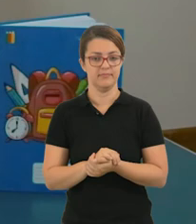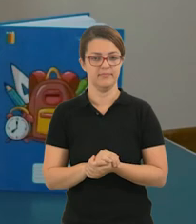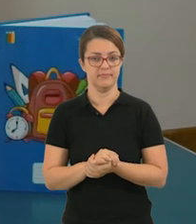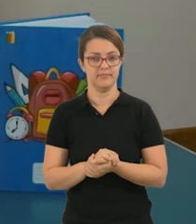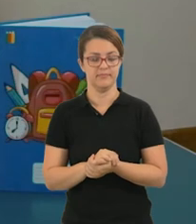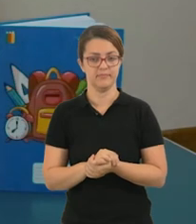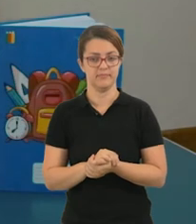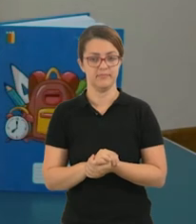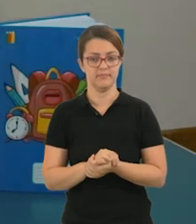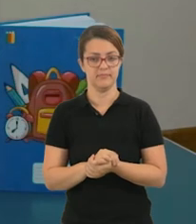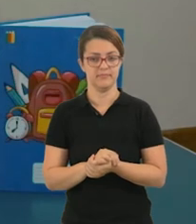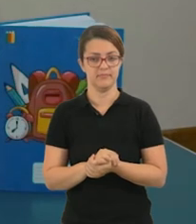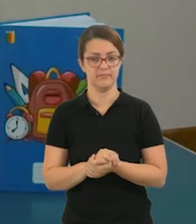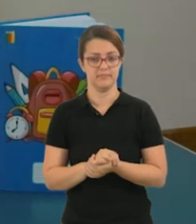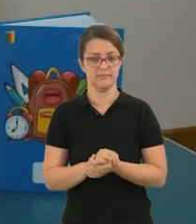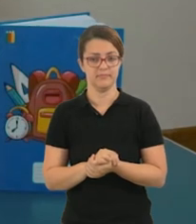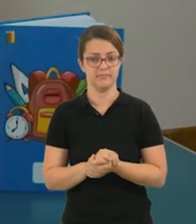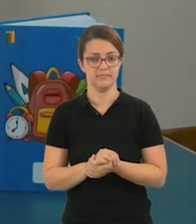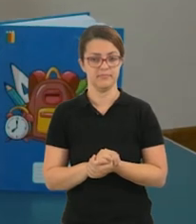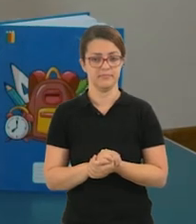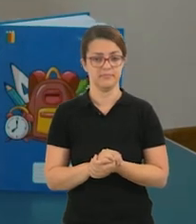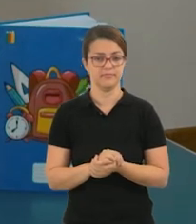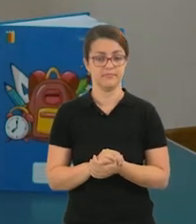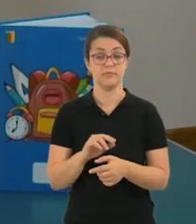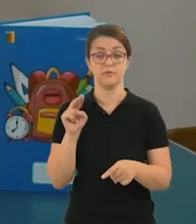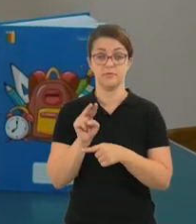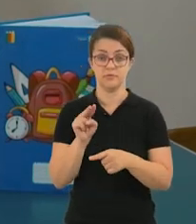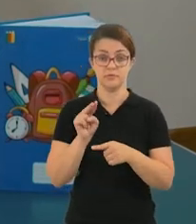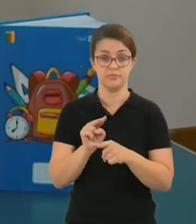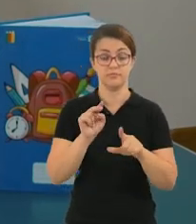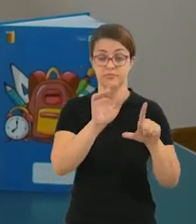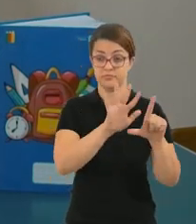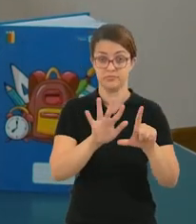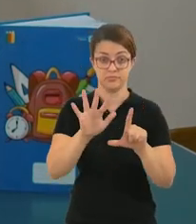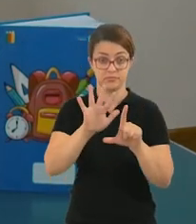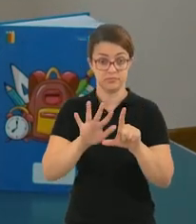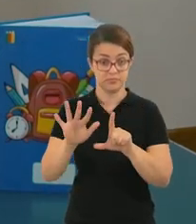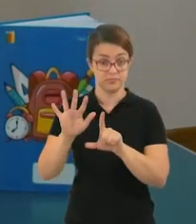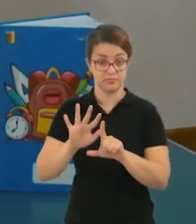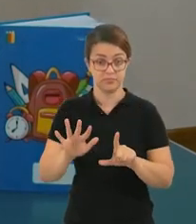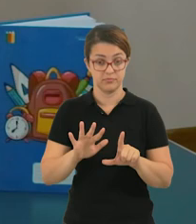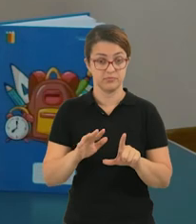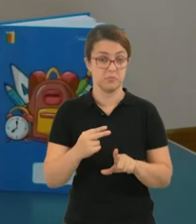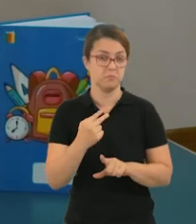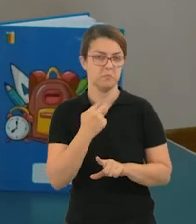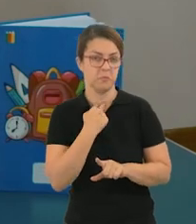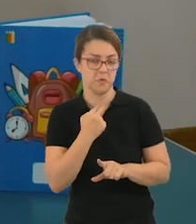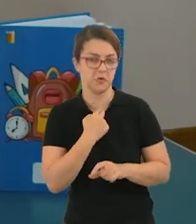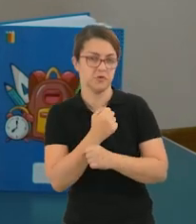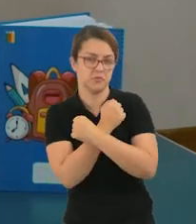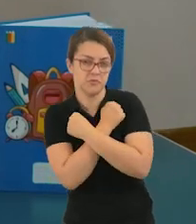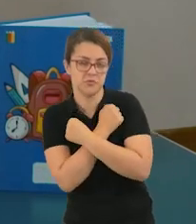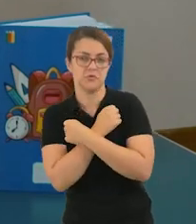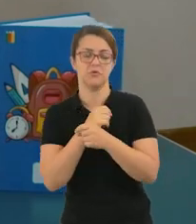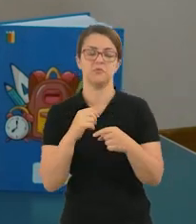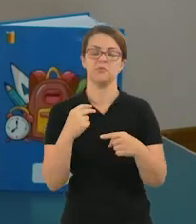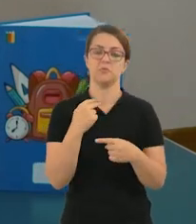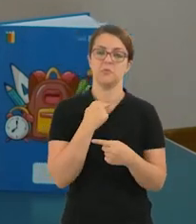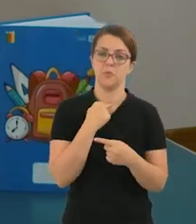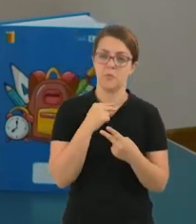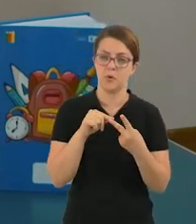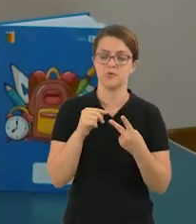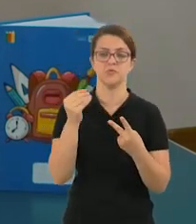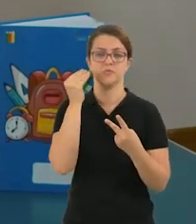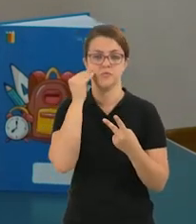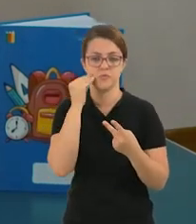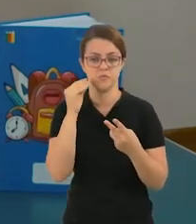Bom, para encerrar, algumas formas de proteção e empatia em tempos de pandemia. Não podemos abraçar, não